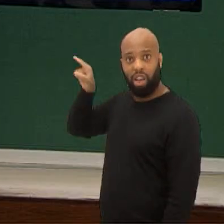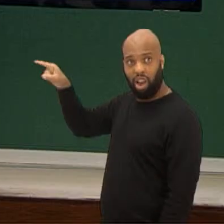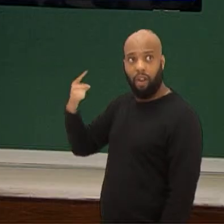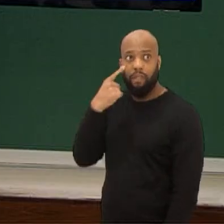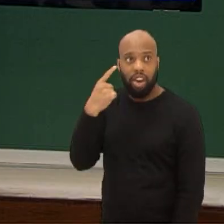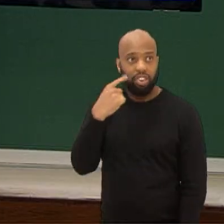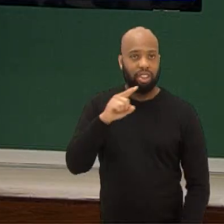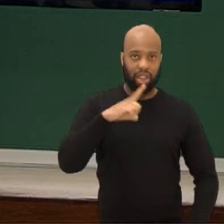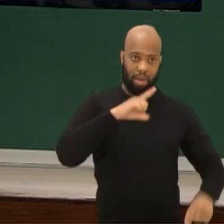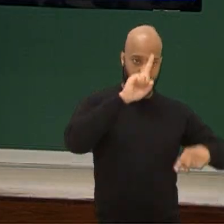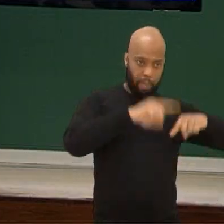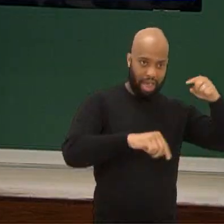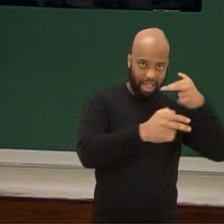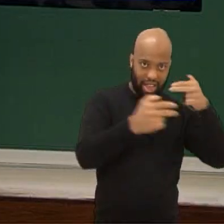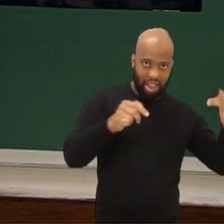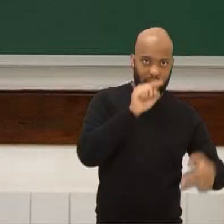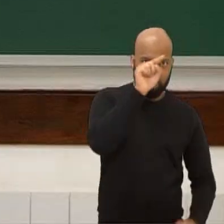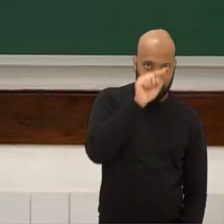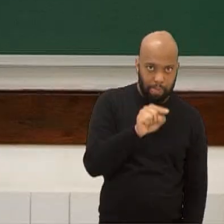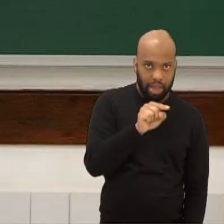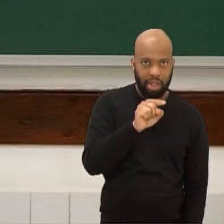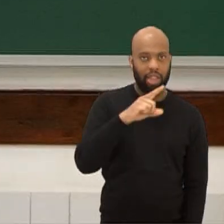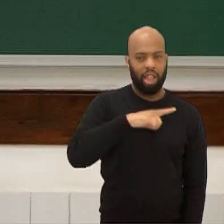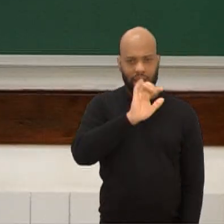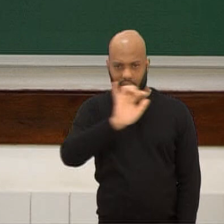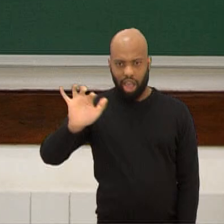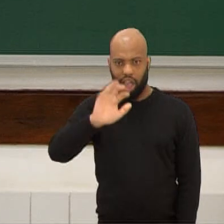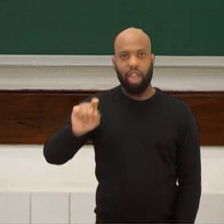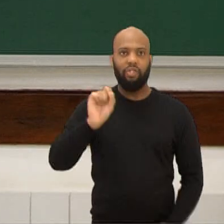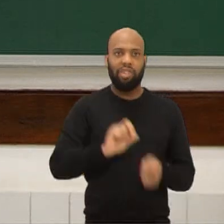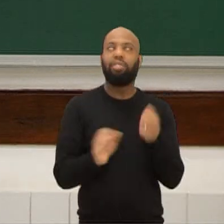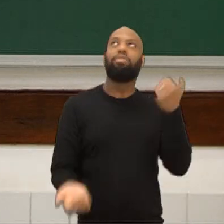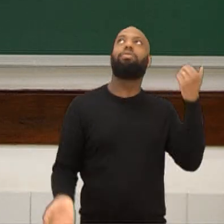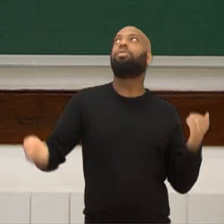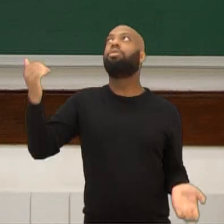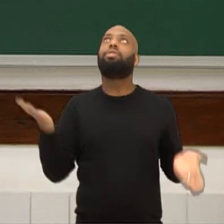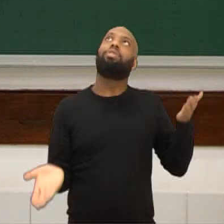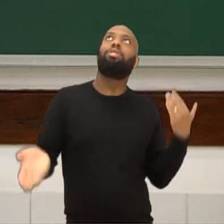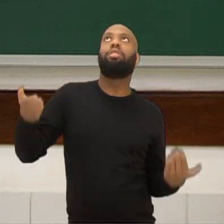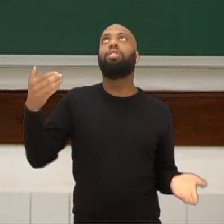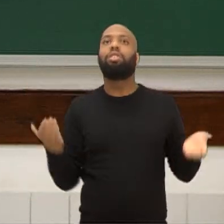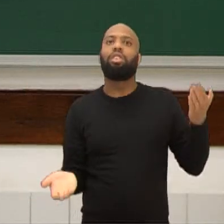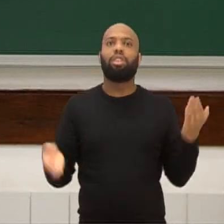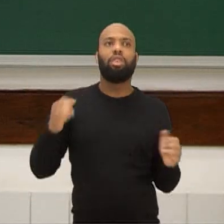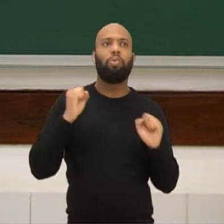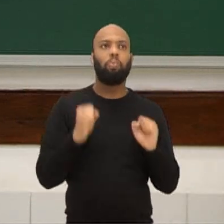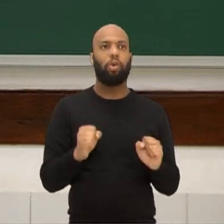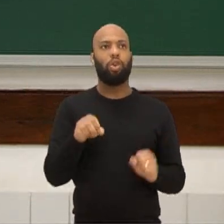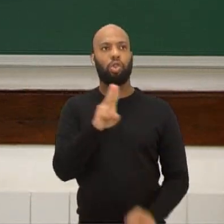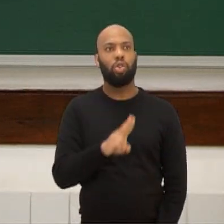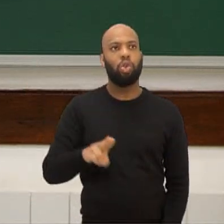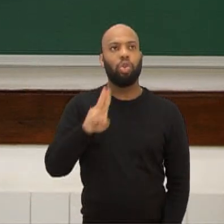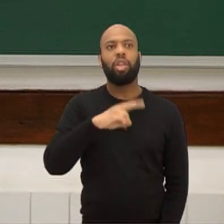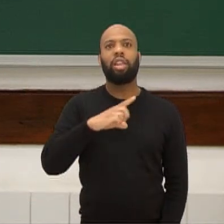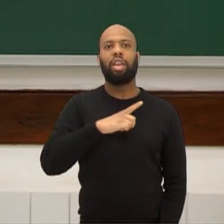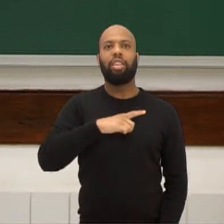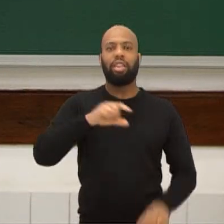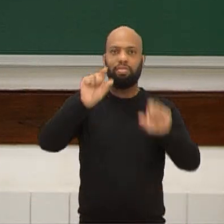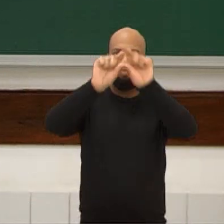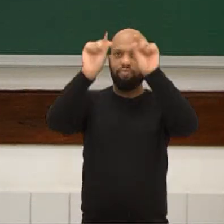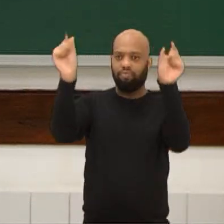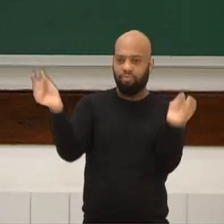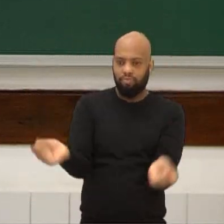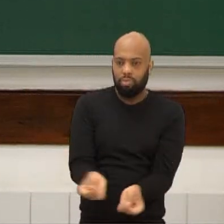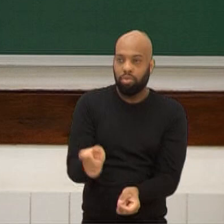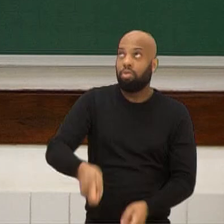com todos esses aparelhos, a gente faz jogo de malabares. Então, você pode fazer ali com os aros, você pode